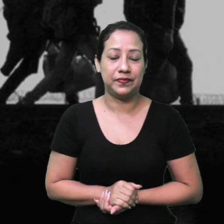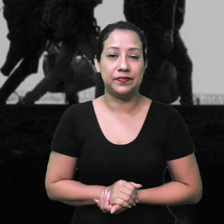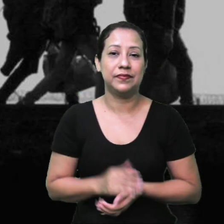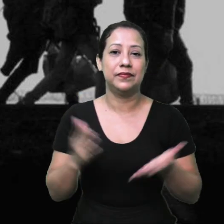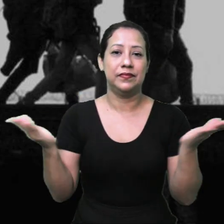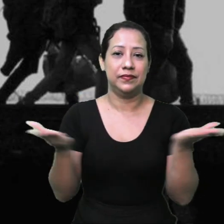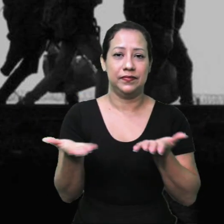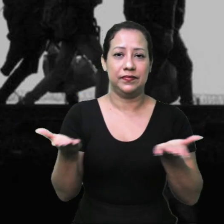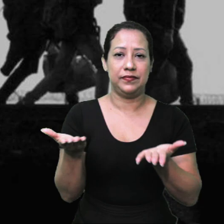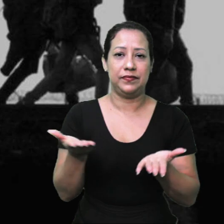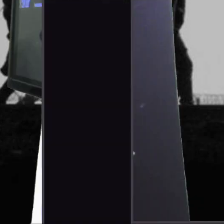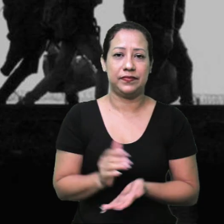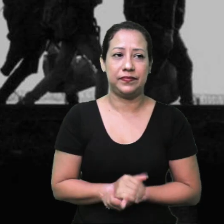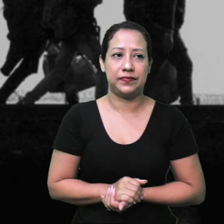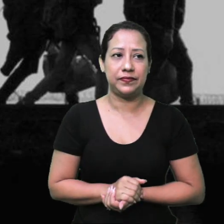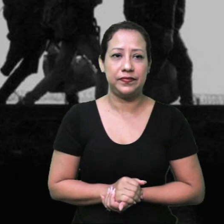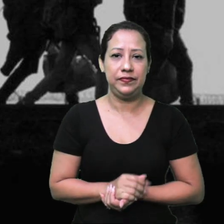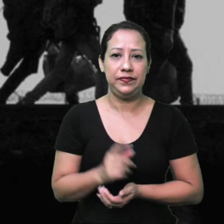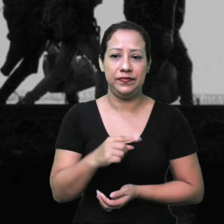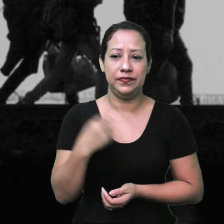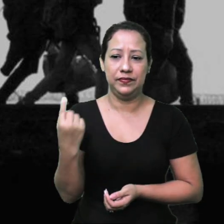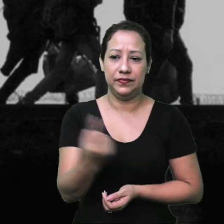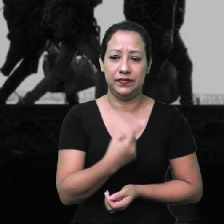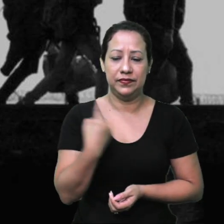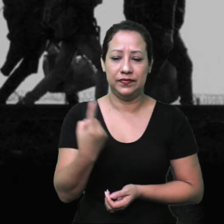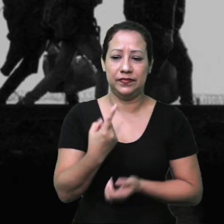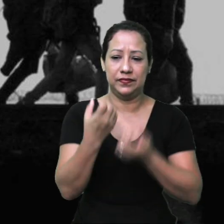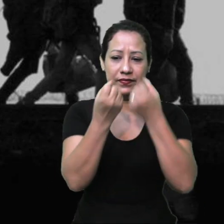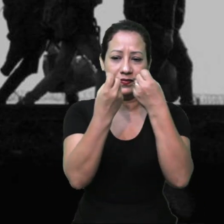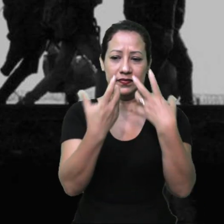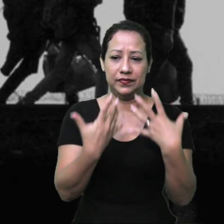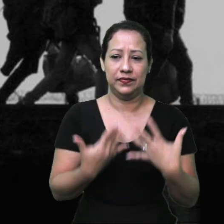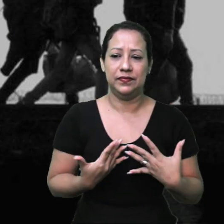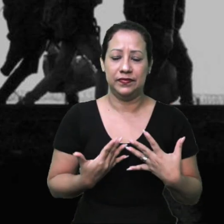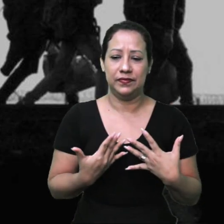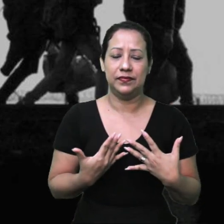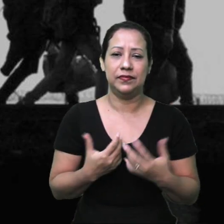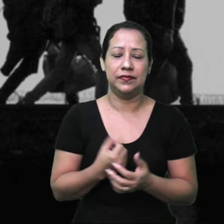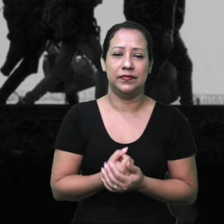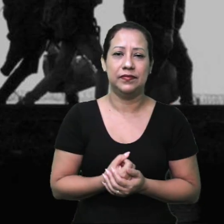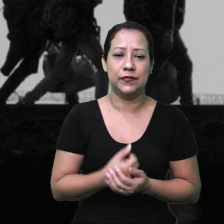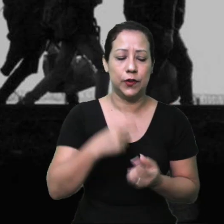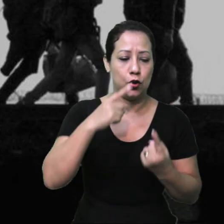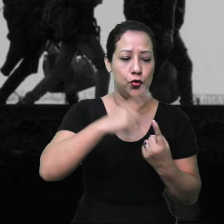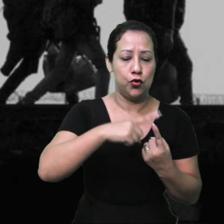Portanto, hoje nós iremos falar especificamente de alguns tipos de